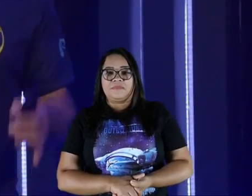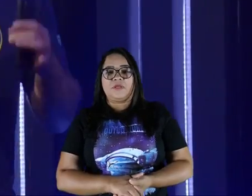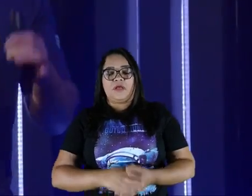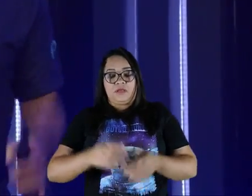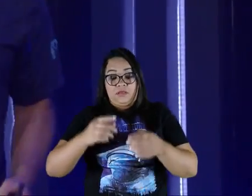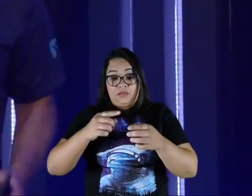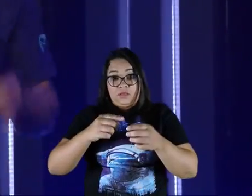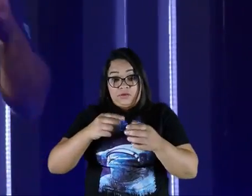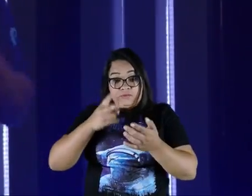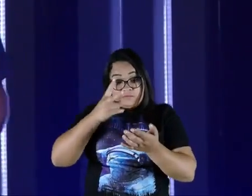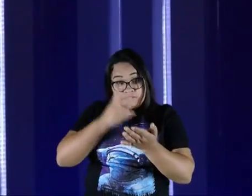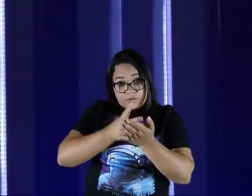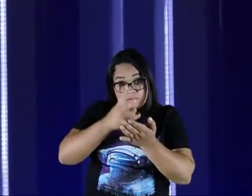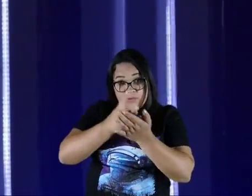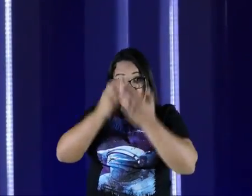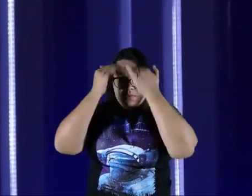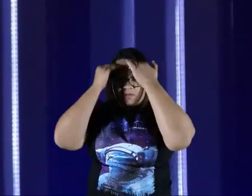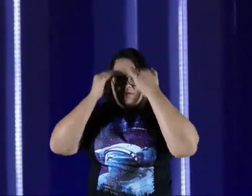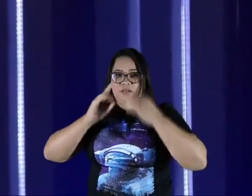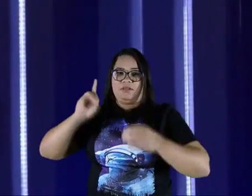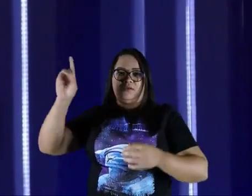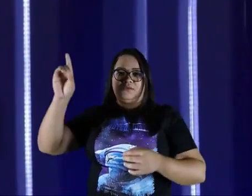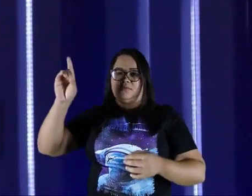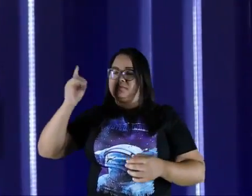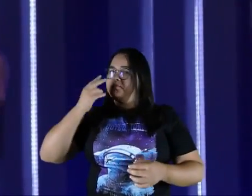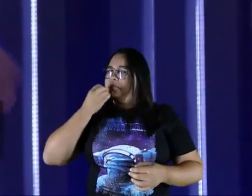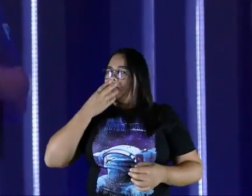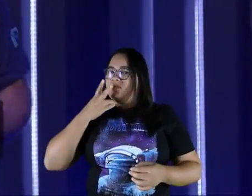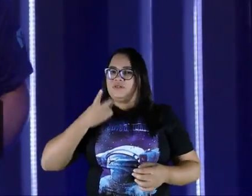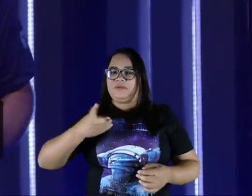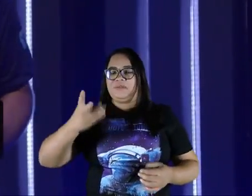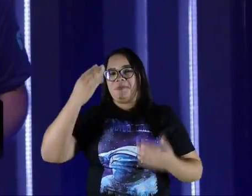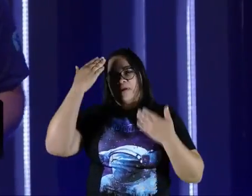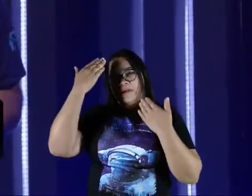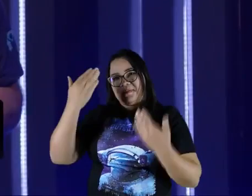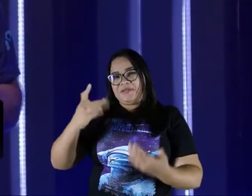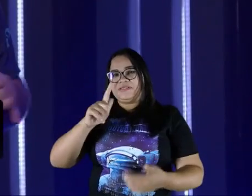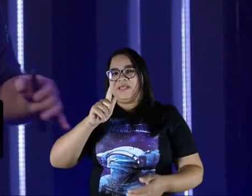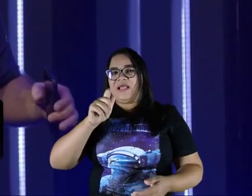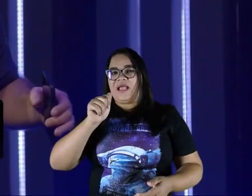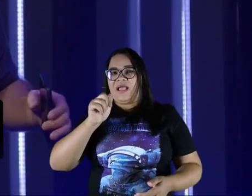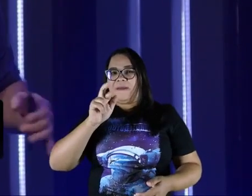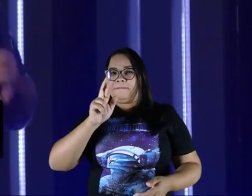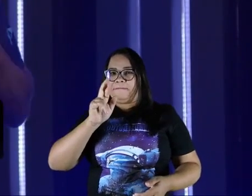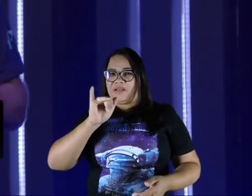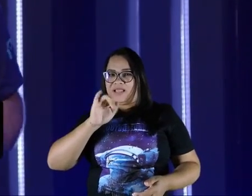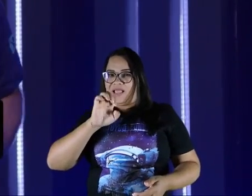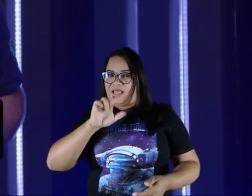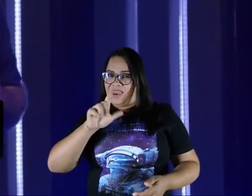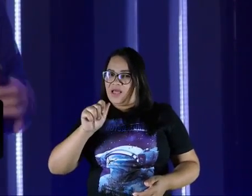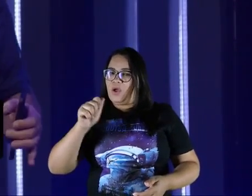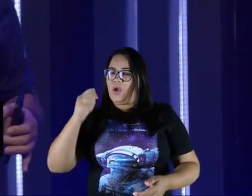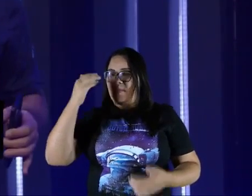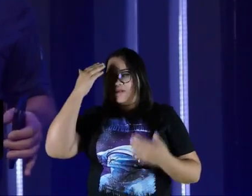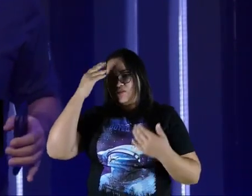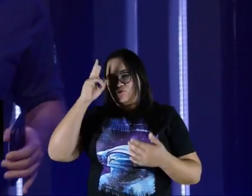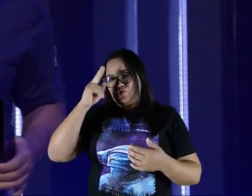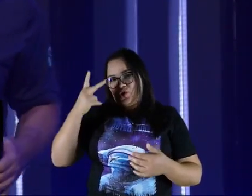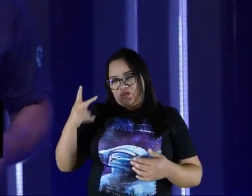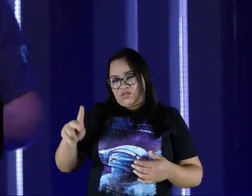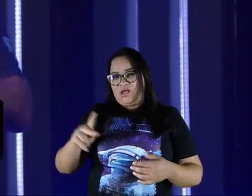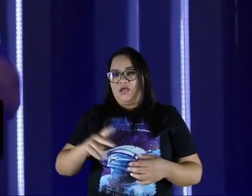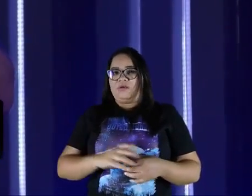Fazer a vontade de Deus sempre vale a pena. Parabéns, Gabriela. Obrigado pelo testemunho. Porque se